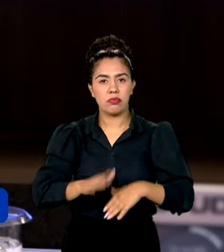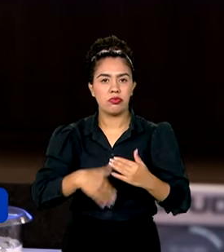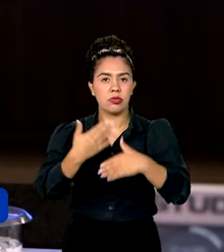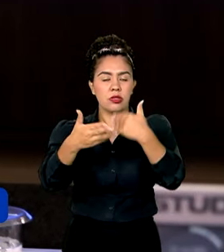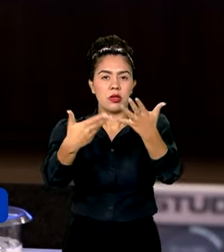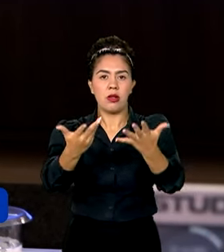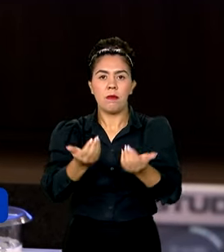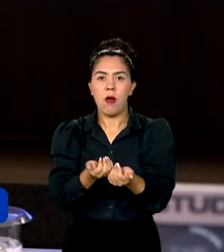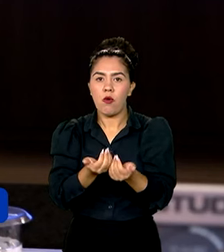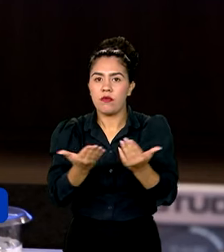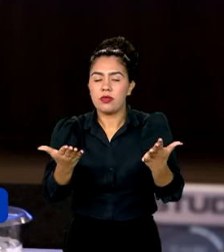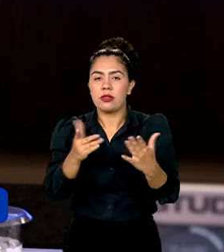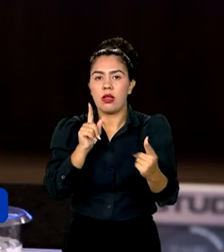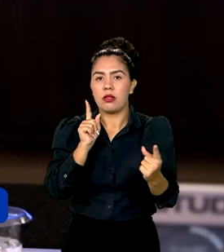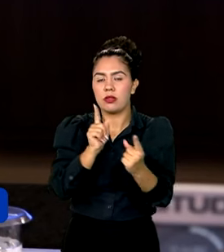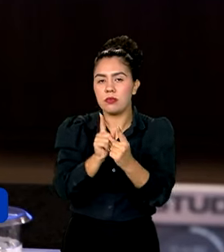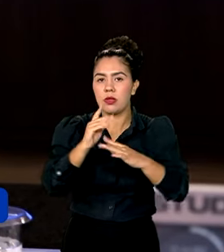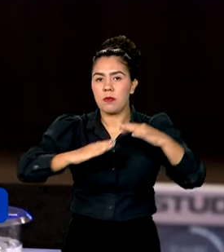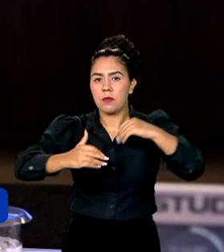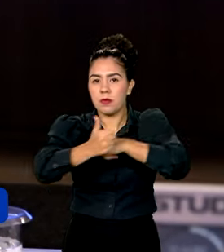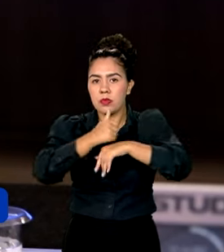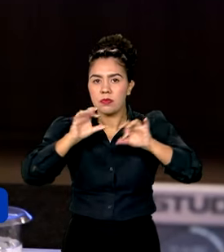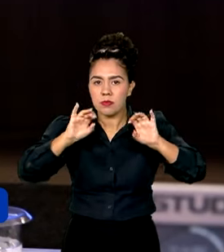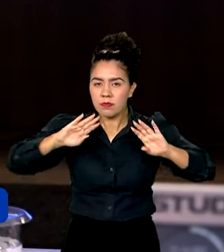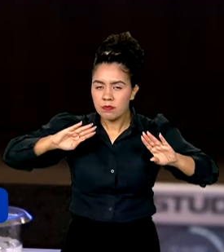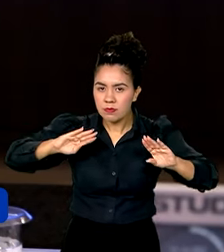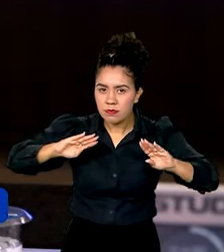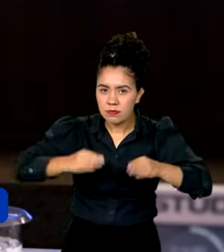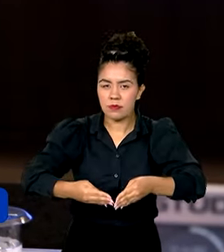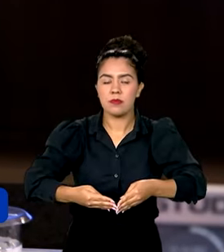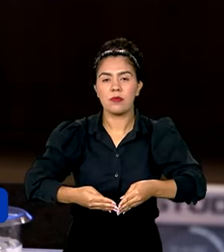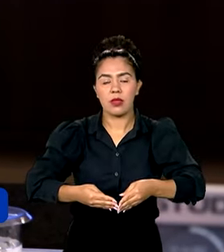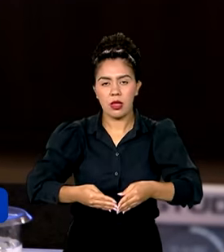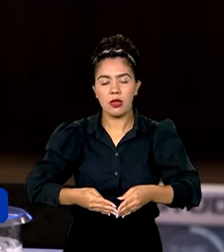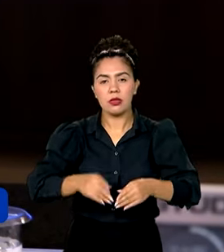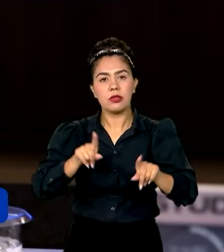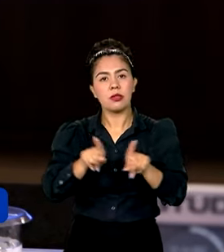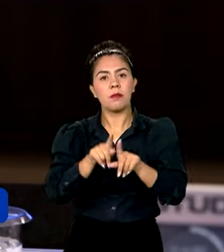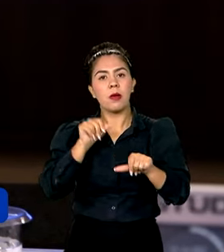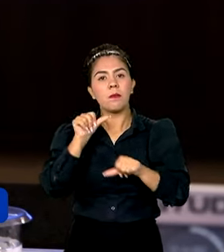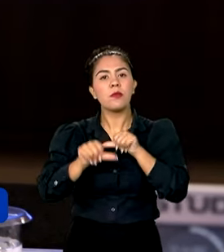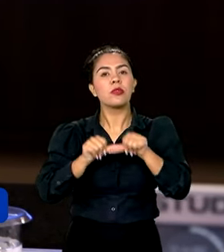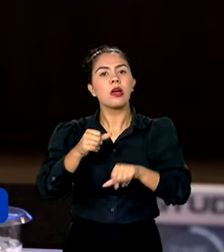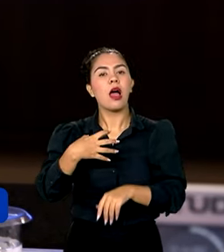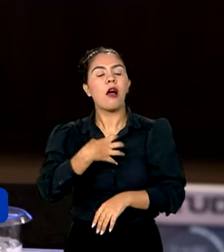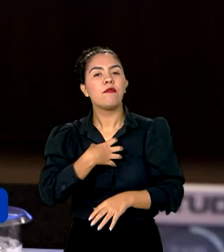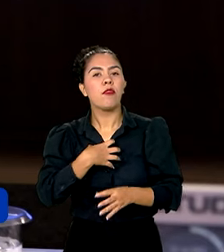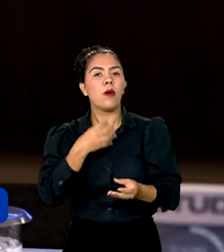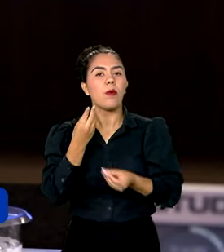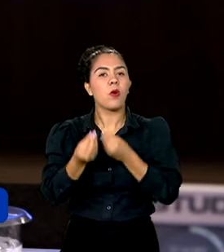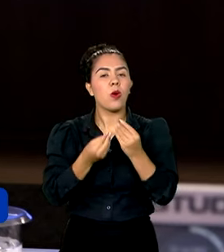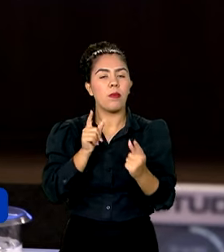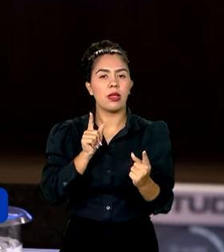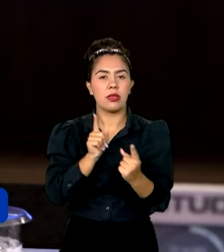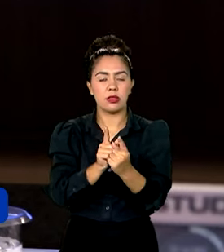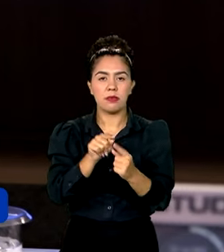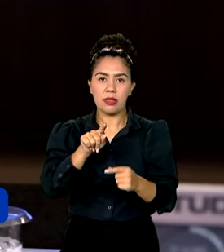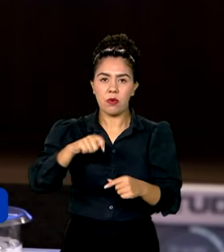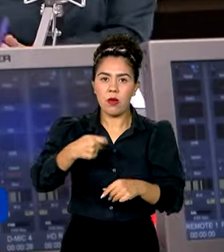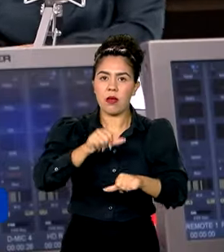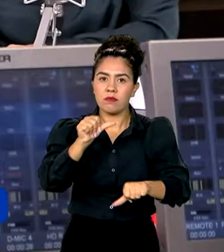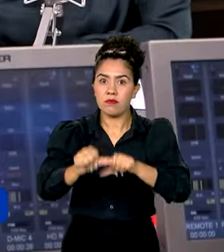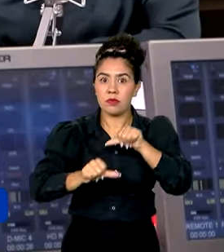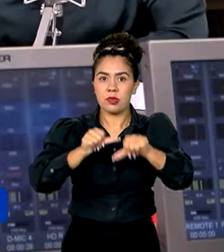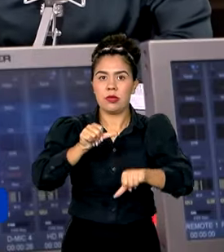a especialistas eh mudando né o modelo de assistência como uma inovação na